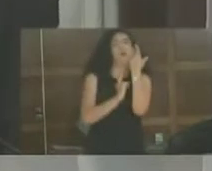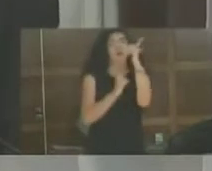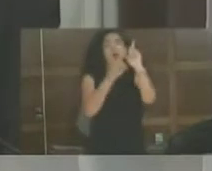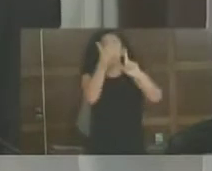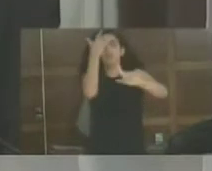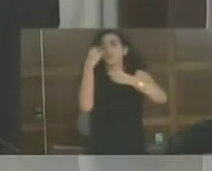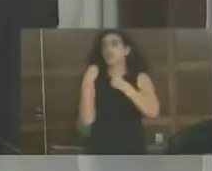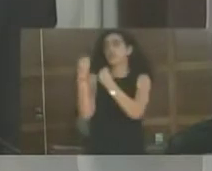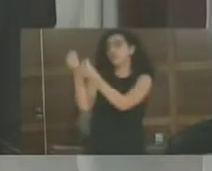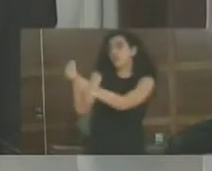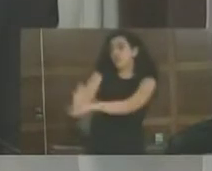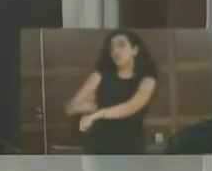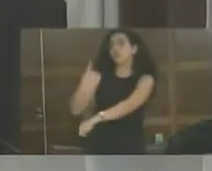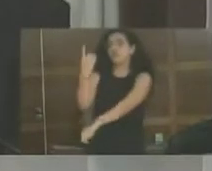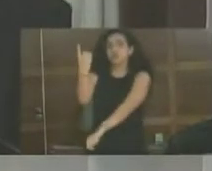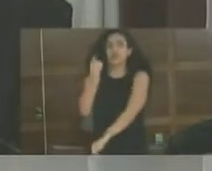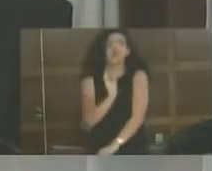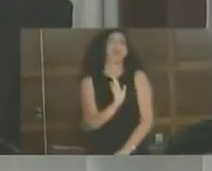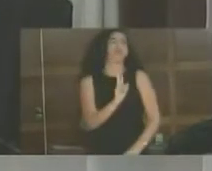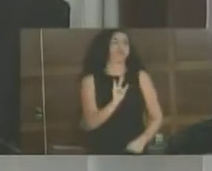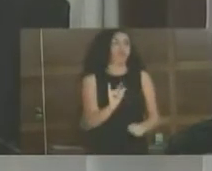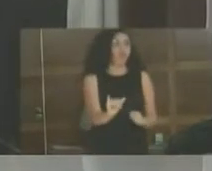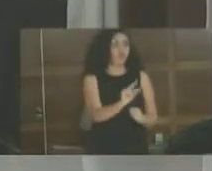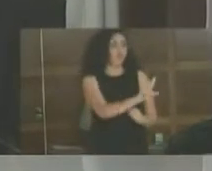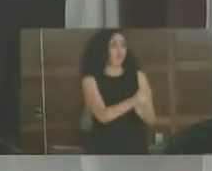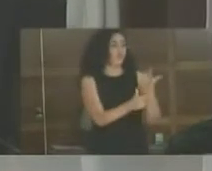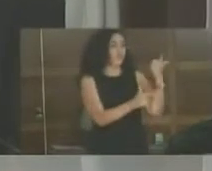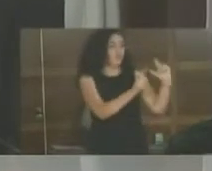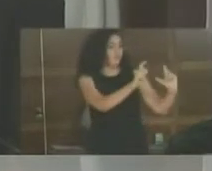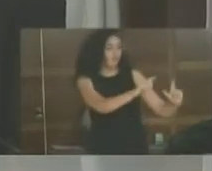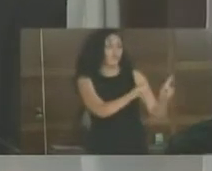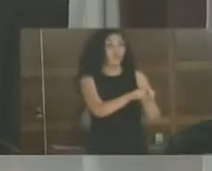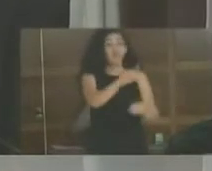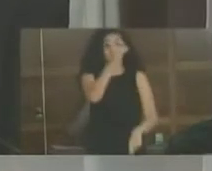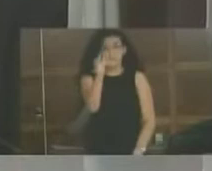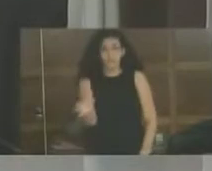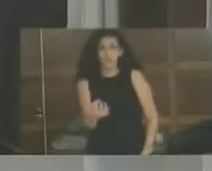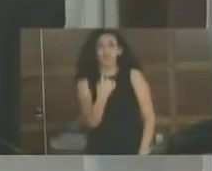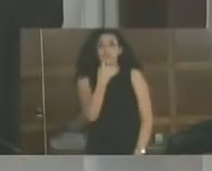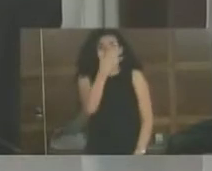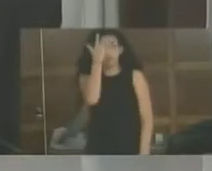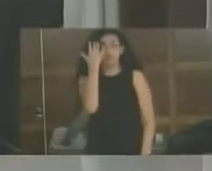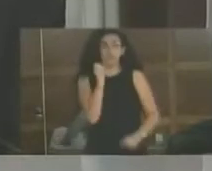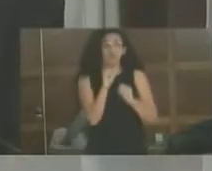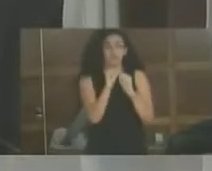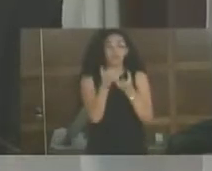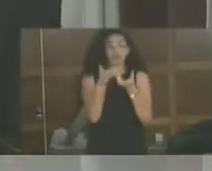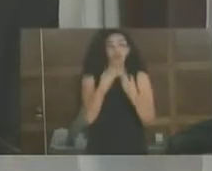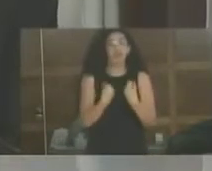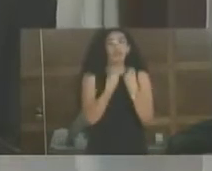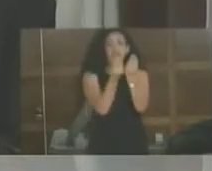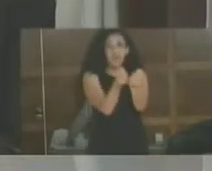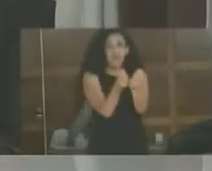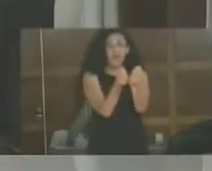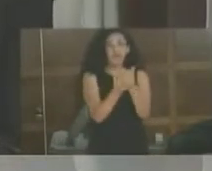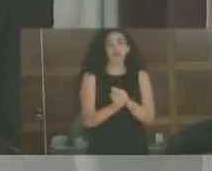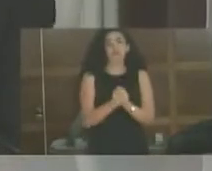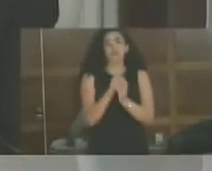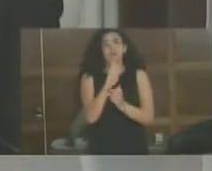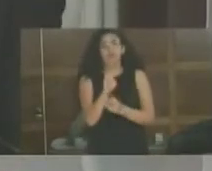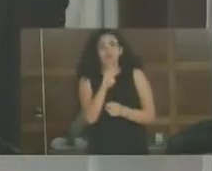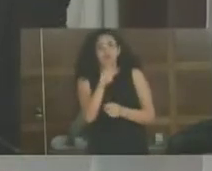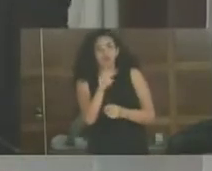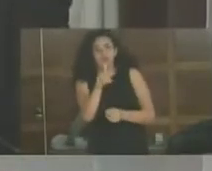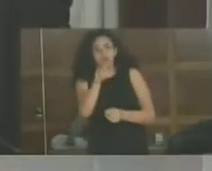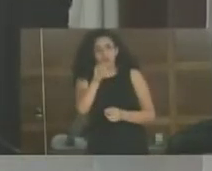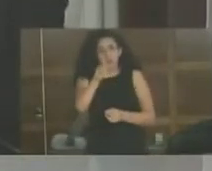outro comerciante, vamos colocar em outra área no Parque Mambucaba. No Frade também apareceu uma pessoa, um empresário também querendo doar outro bebedouro.